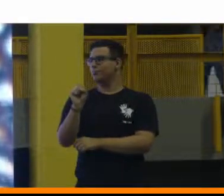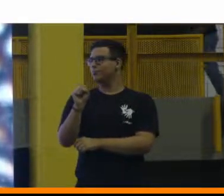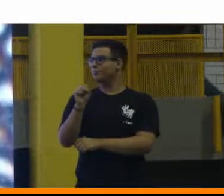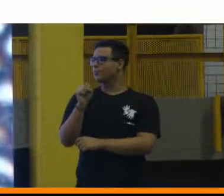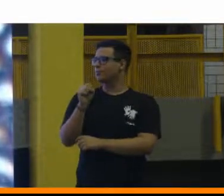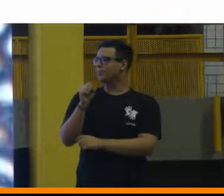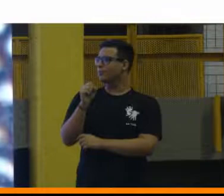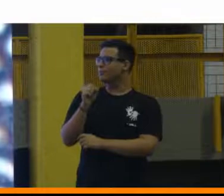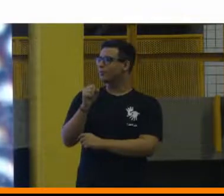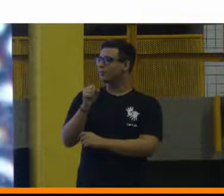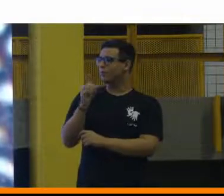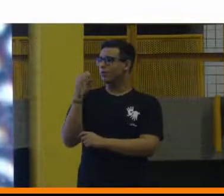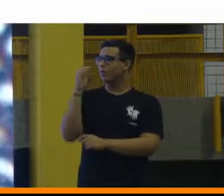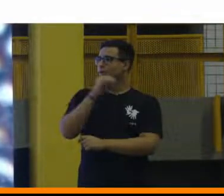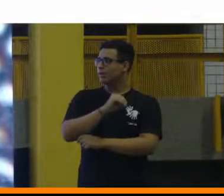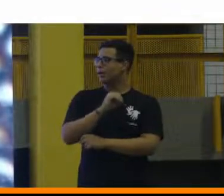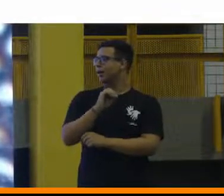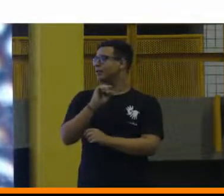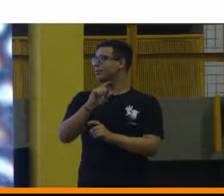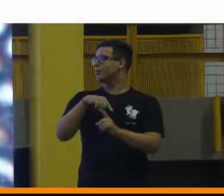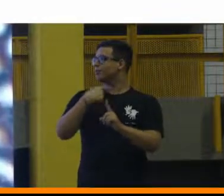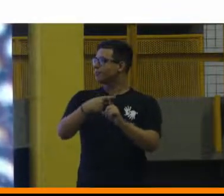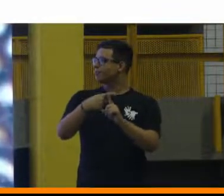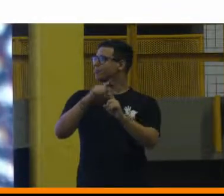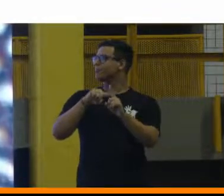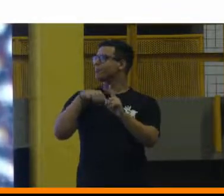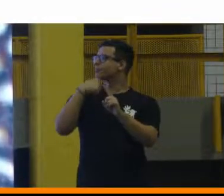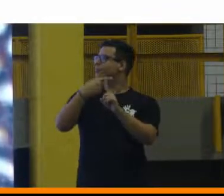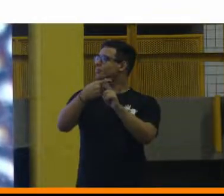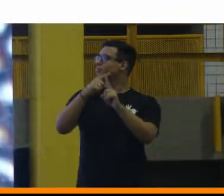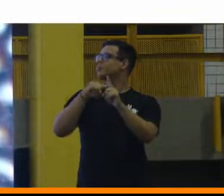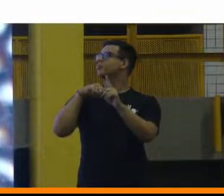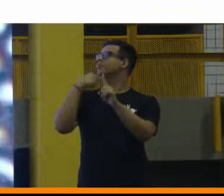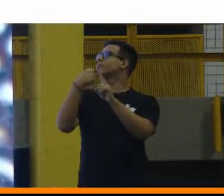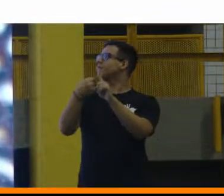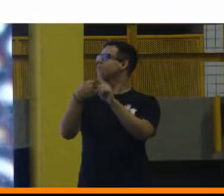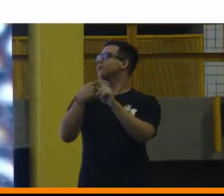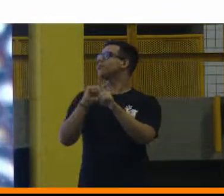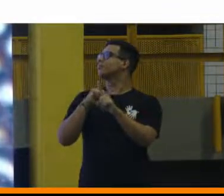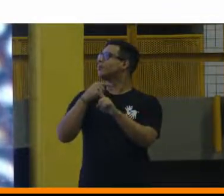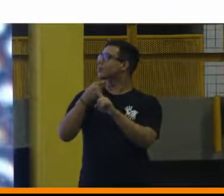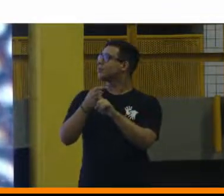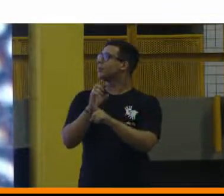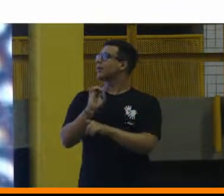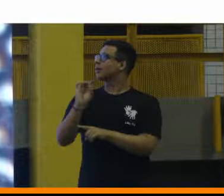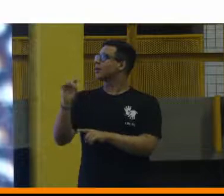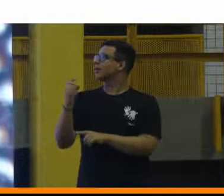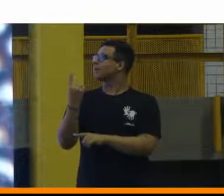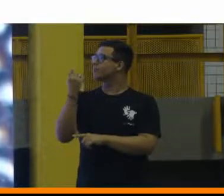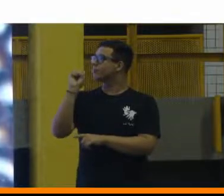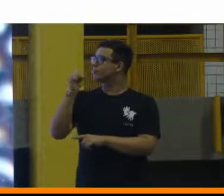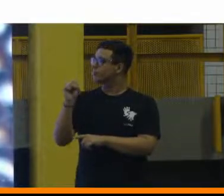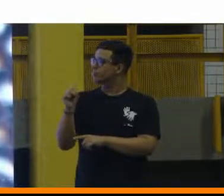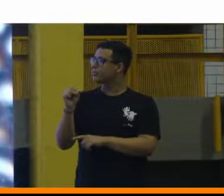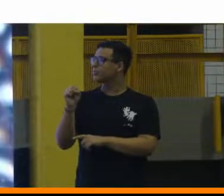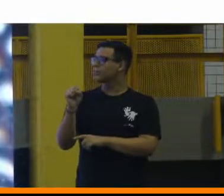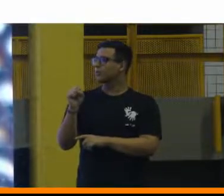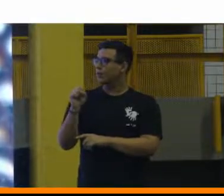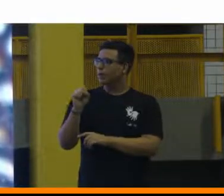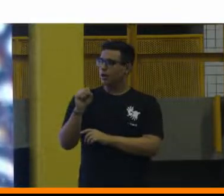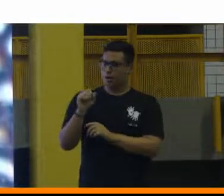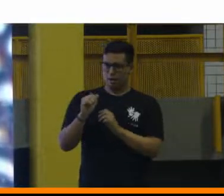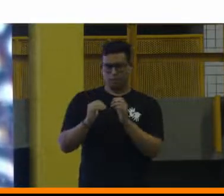metros por segundo de velocidade. A gente diz então que a cada segundo ela ganha